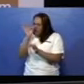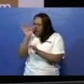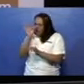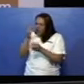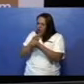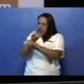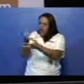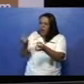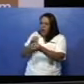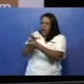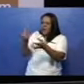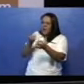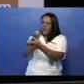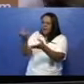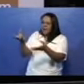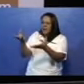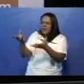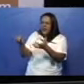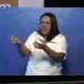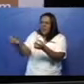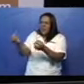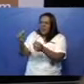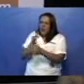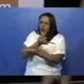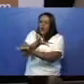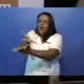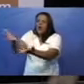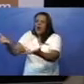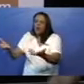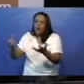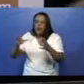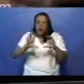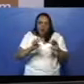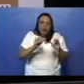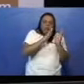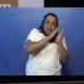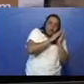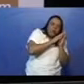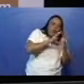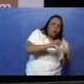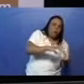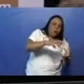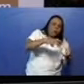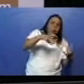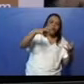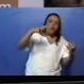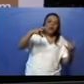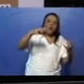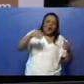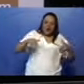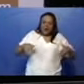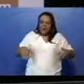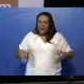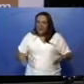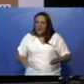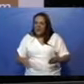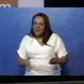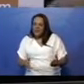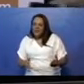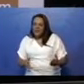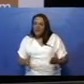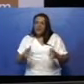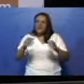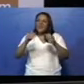e serve para estofar travesseiros enxertados eu nasci fui enchendo de marcela que todos